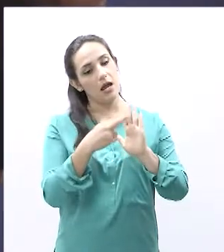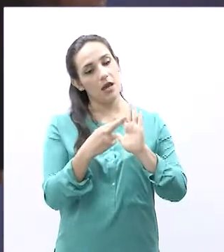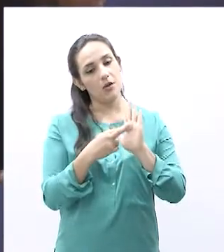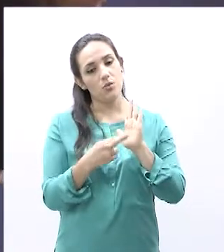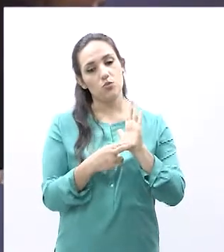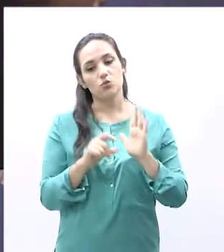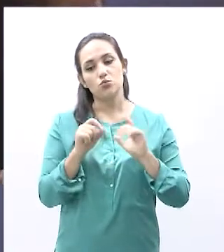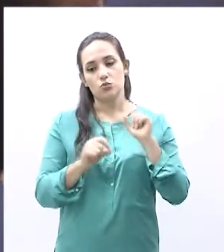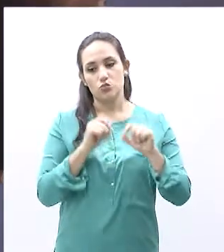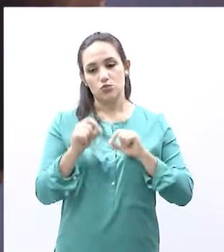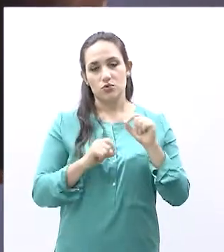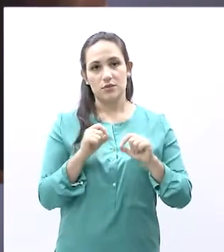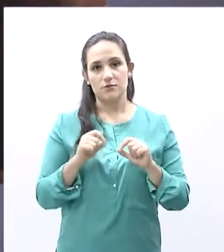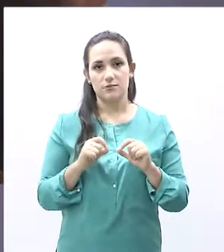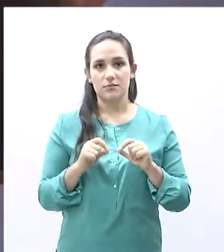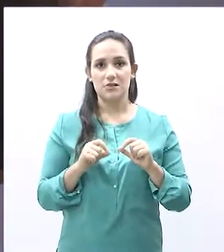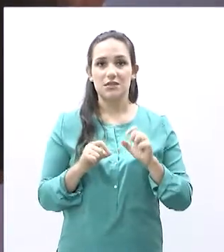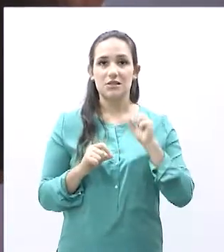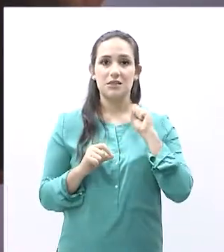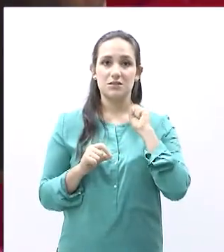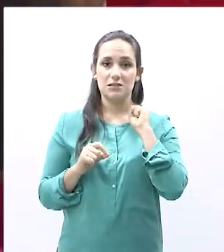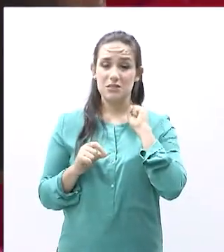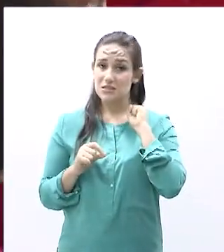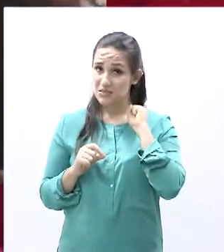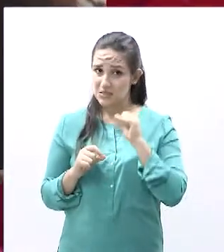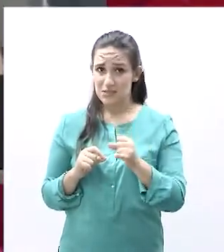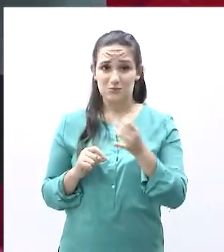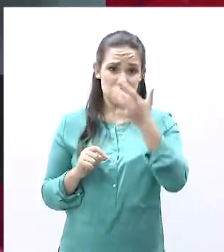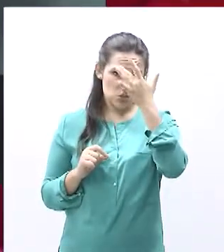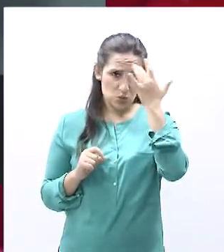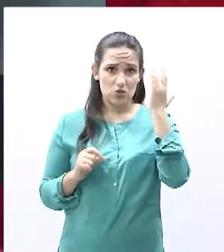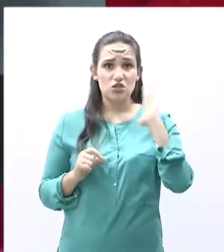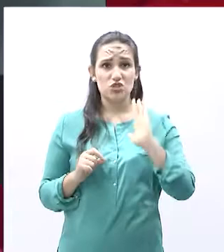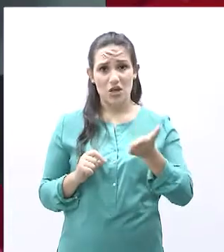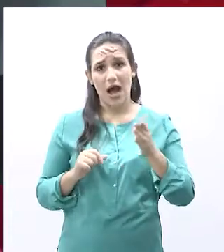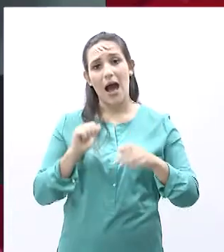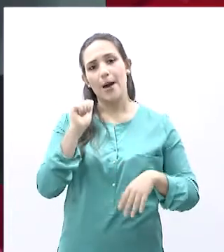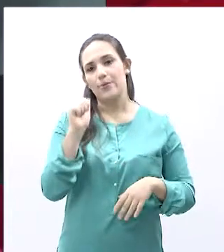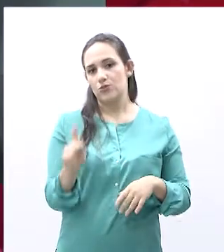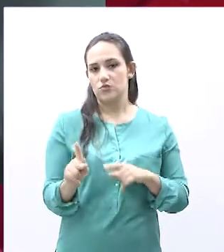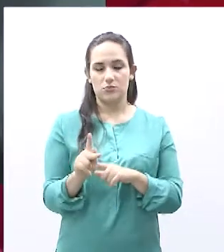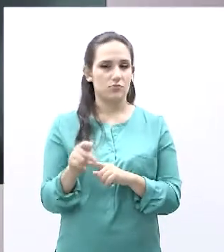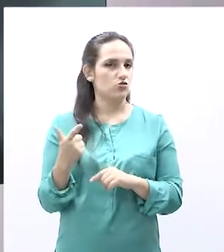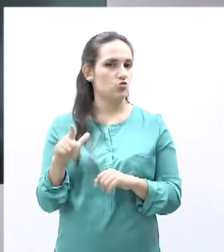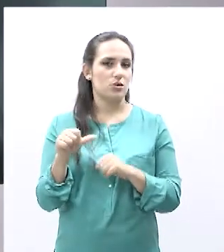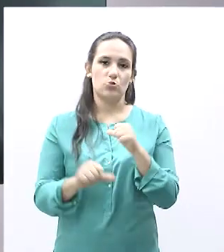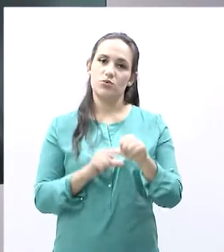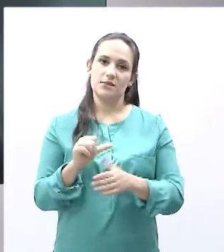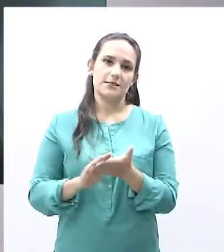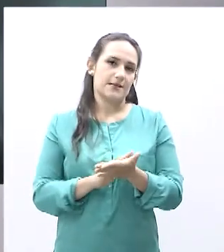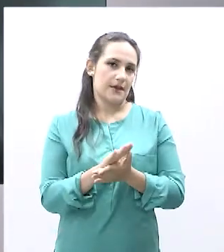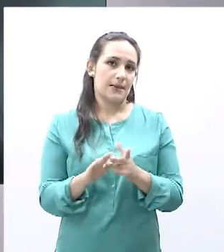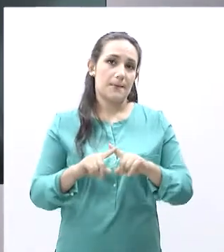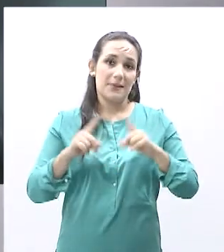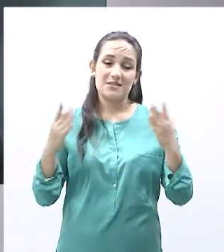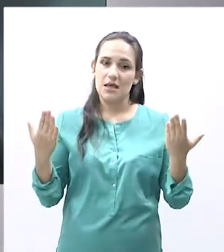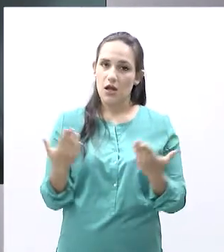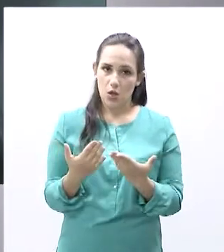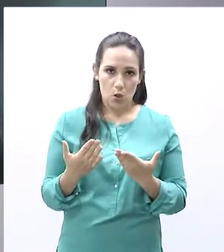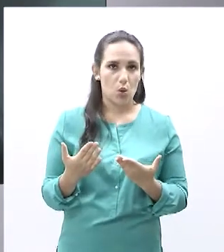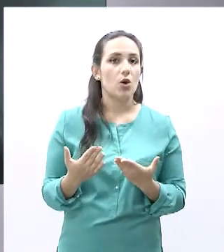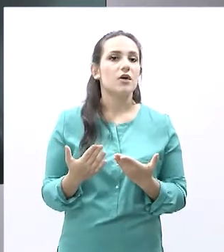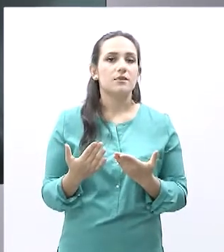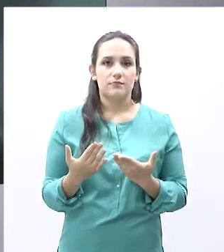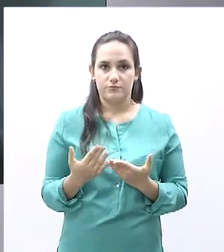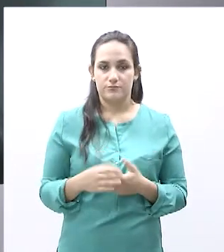que, de fato, não serve para quem já estava contribuindo, como você falou, no momento da vigência da reforma da Previdência. Mas as regras de